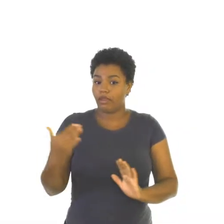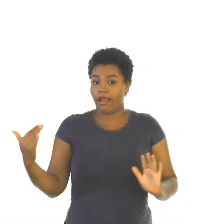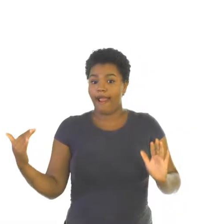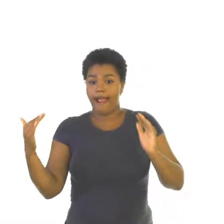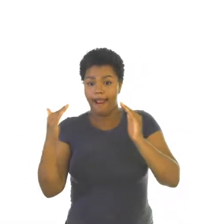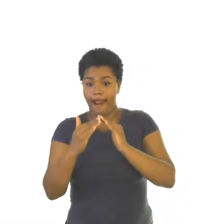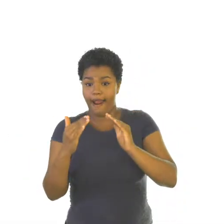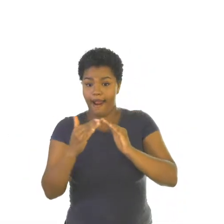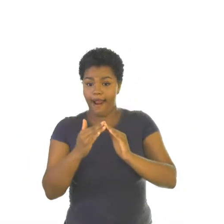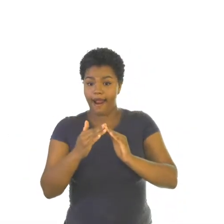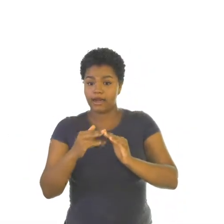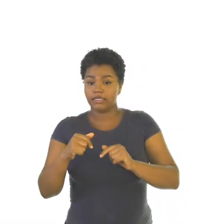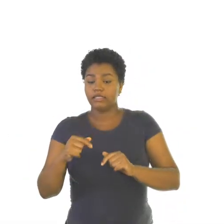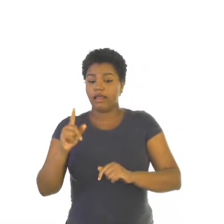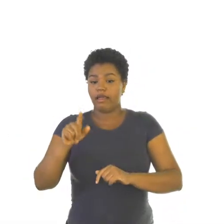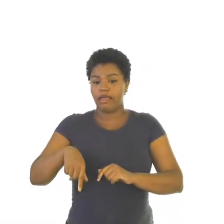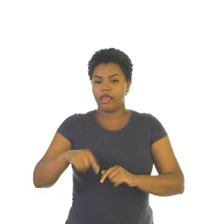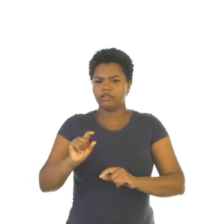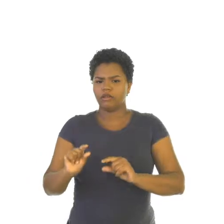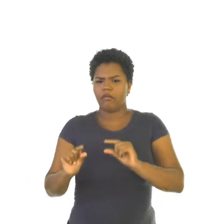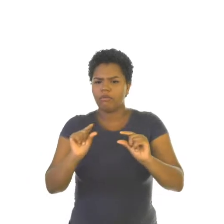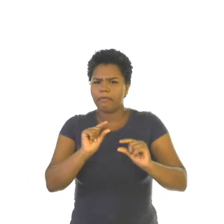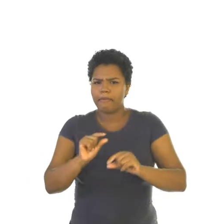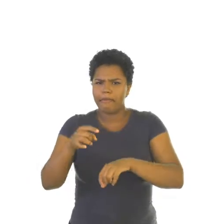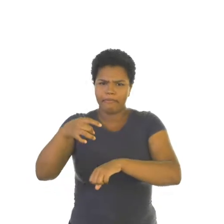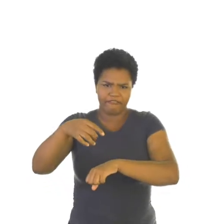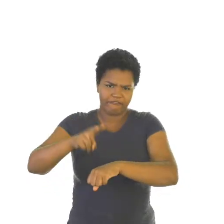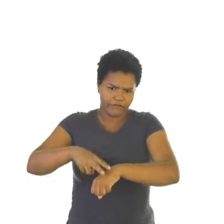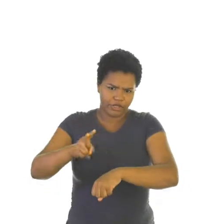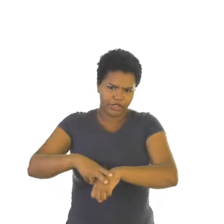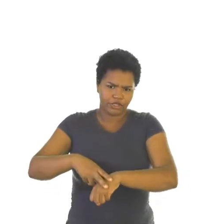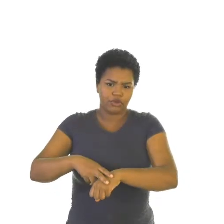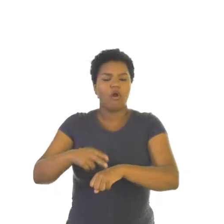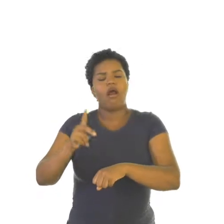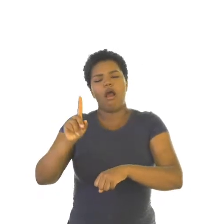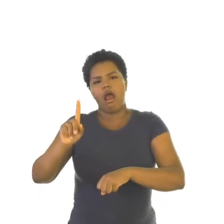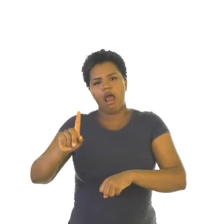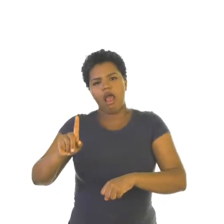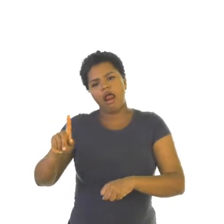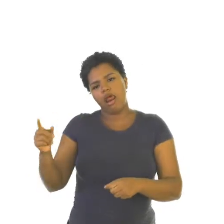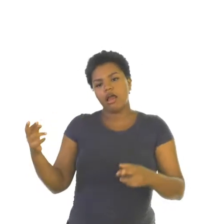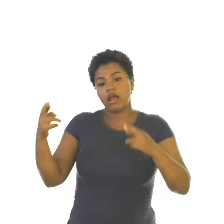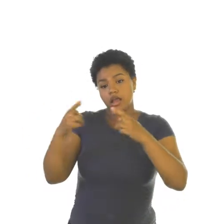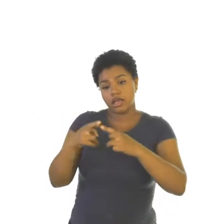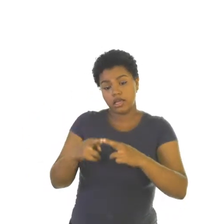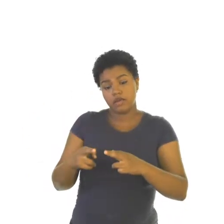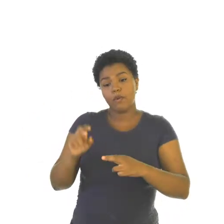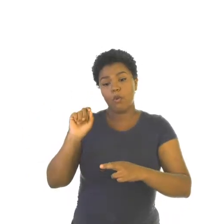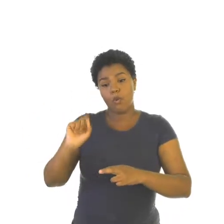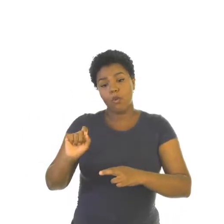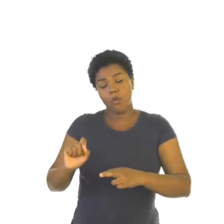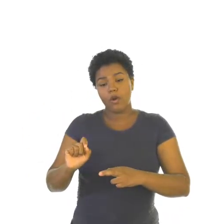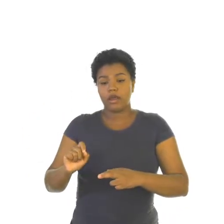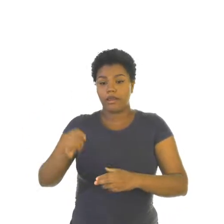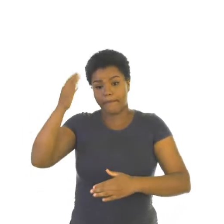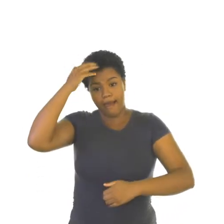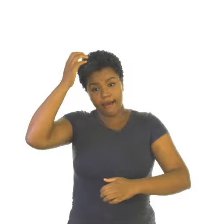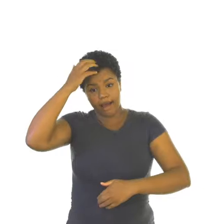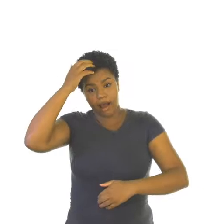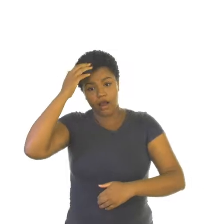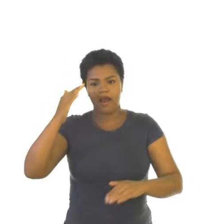Caco que está rimando com quem? A casa de Caco, rima com macaco. E a casa de lata estava rimando com o